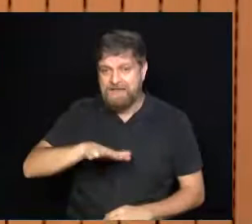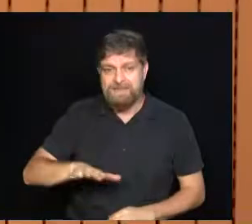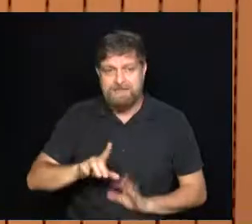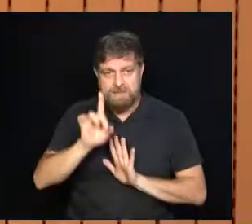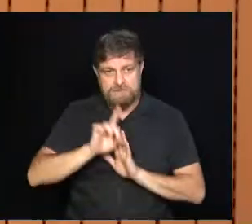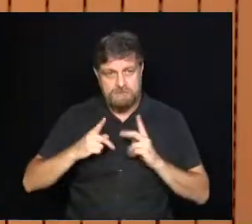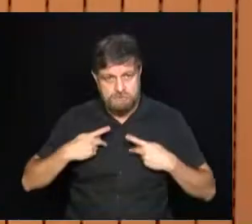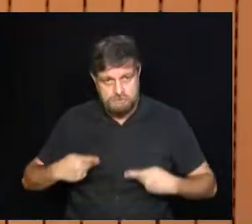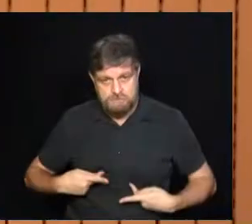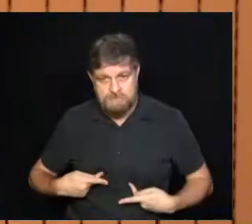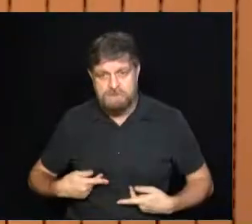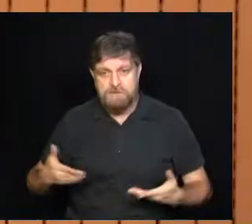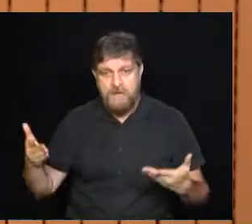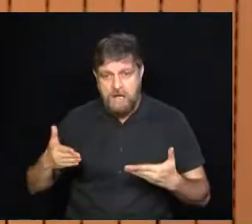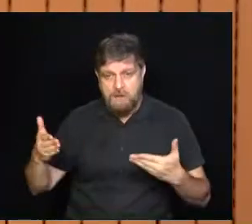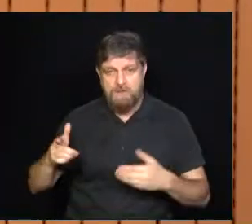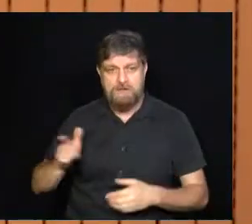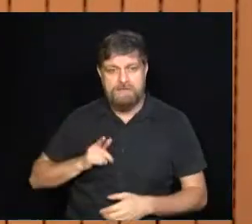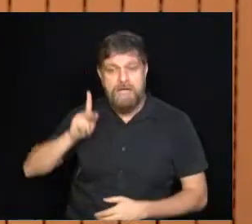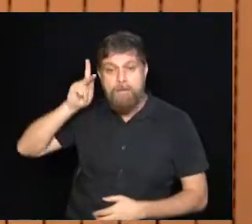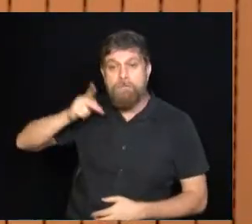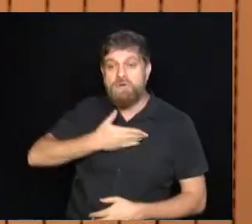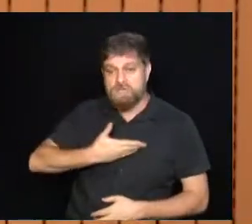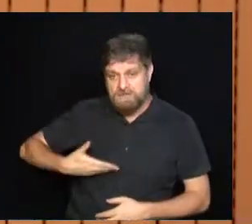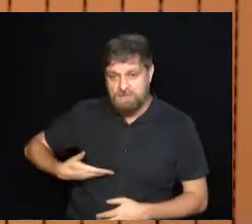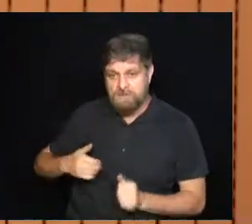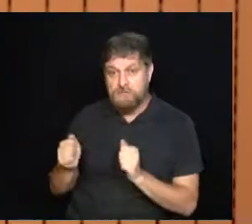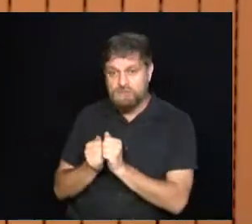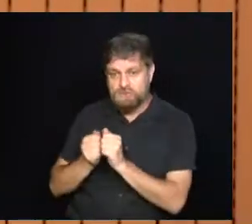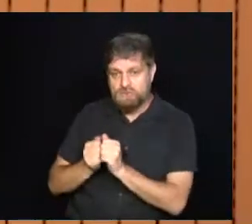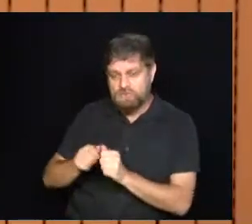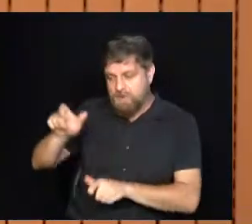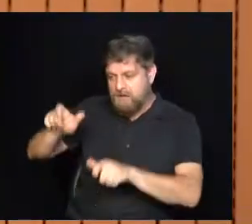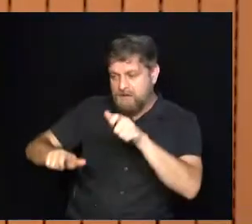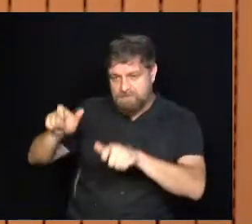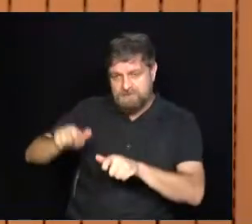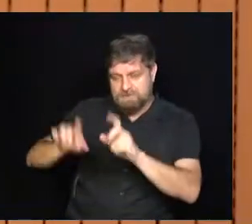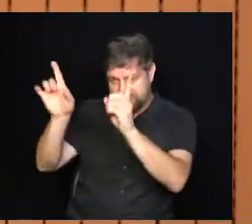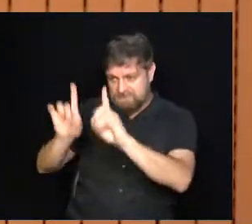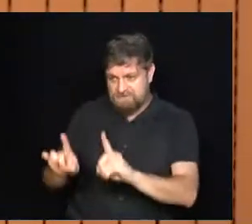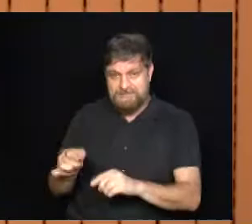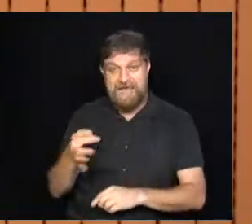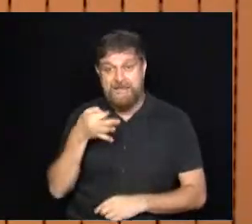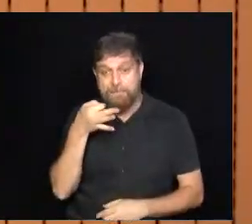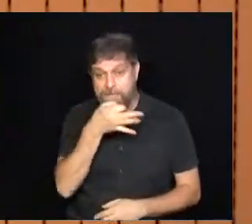está como interina de Políticas Públicas para a Pessoa com Deficiência, vai poder falar um pouquinho sobre